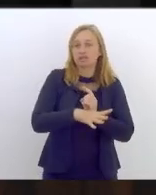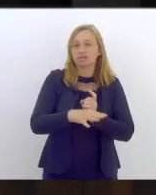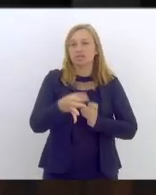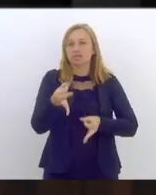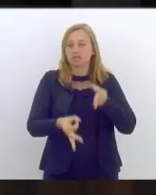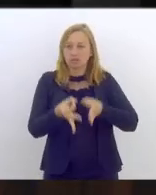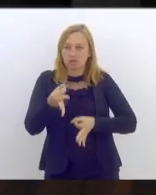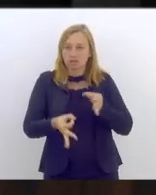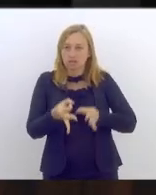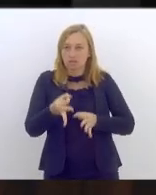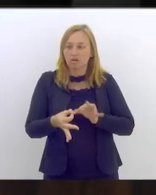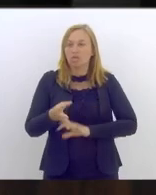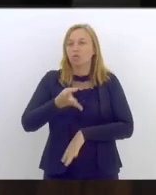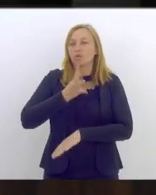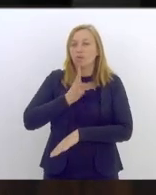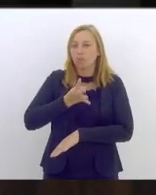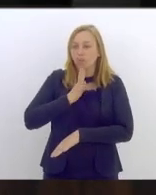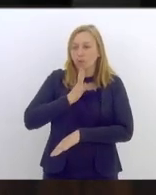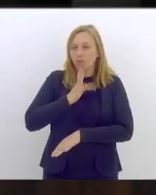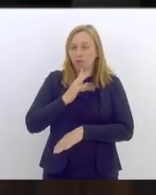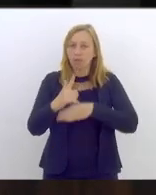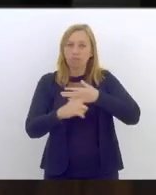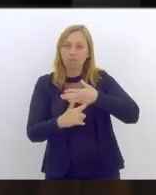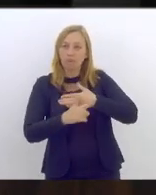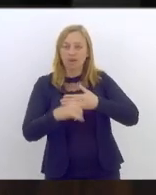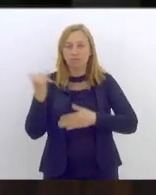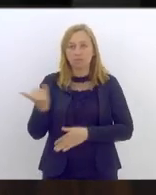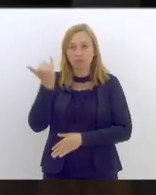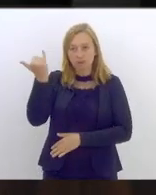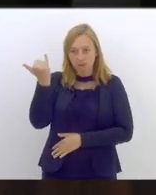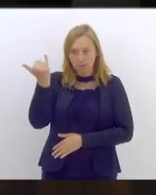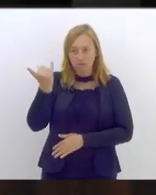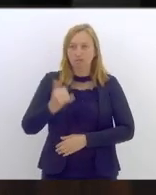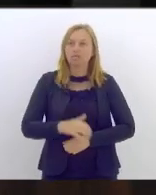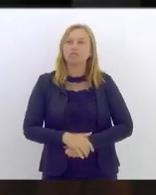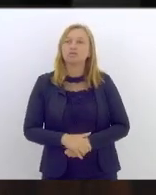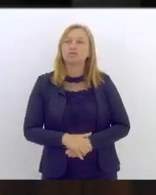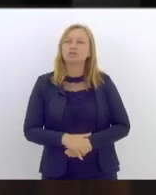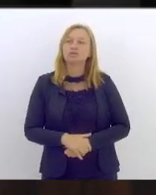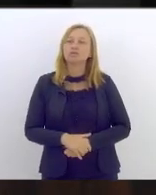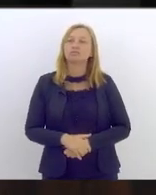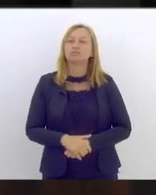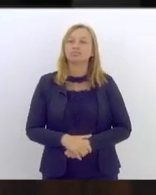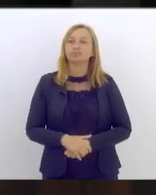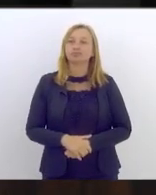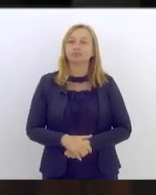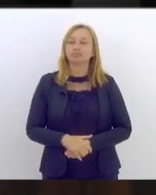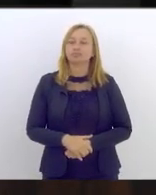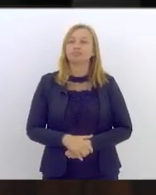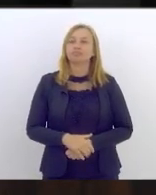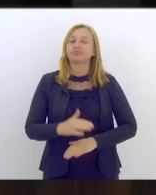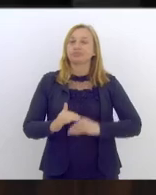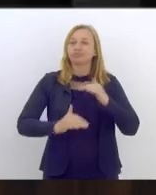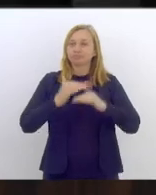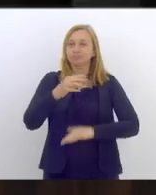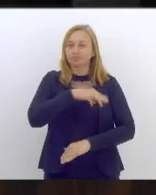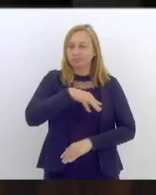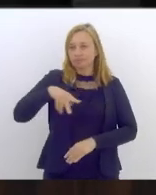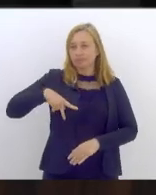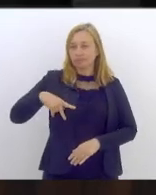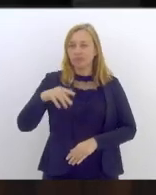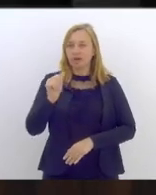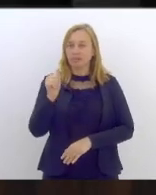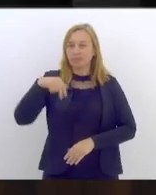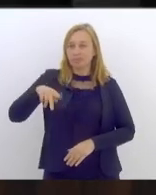jurídica por Reconhecer essa significativo trabalho desenvolvido pelo MP e pela